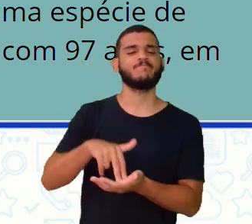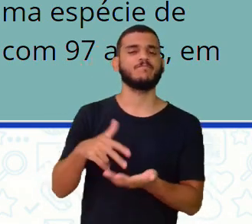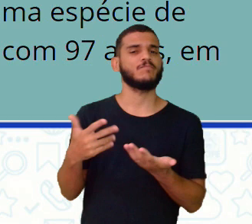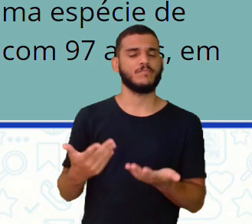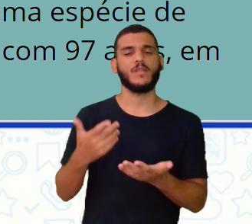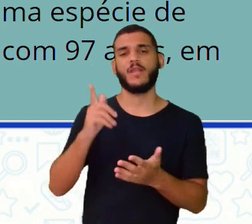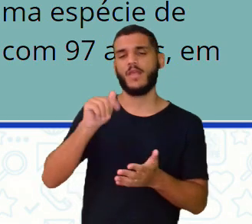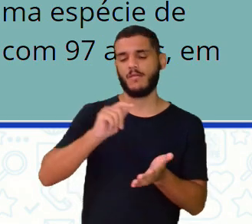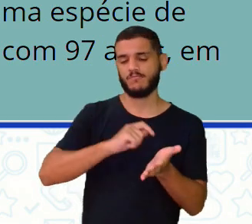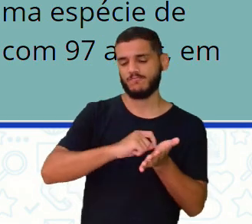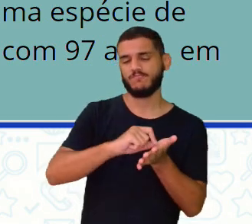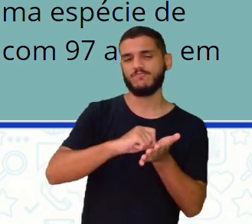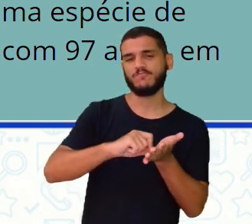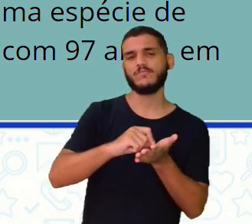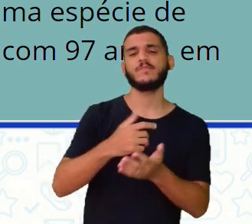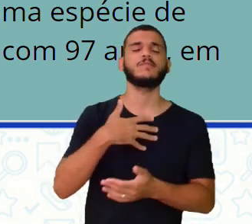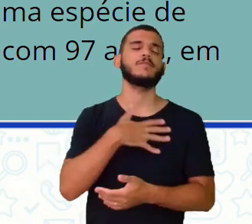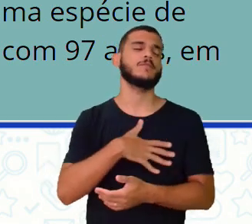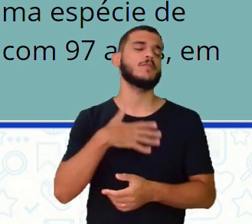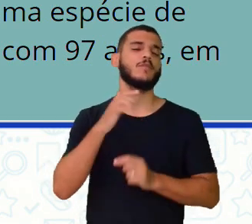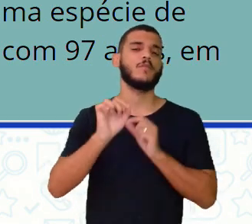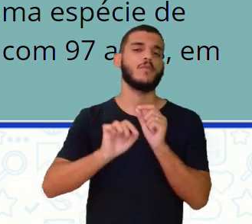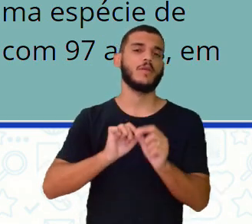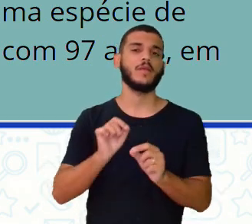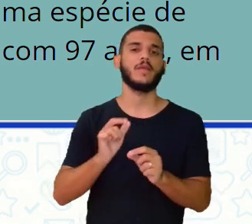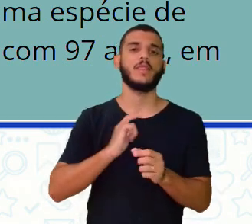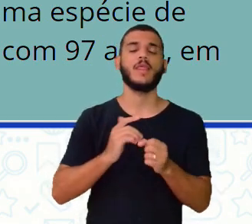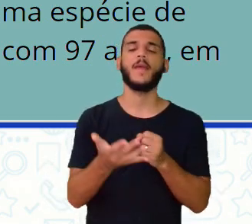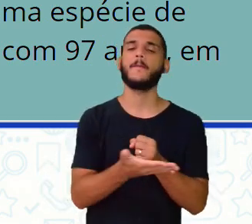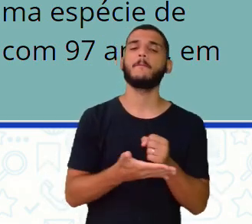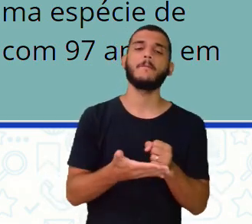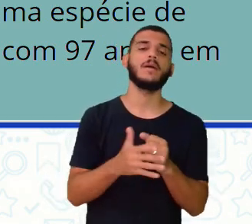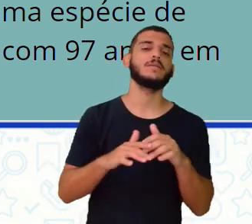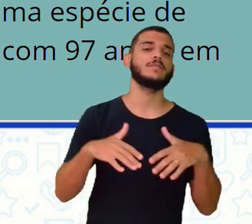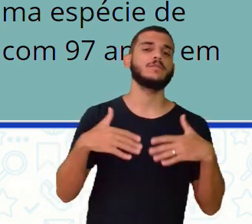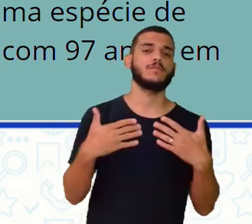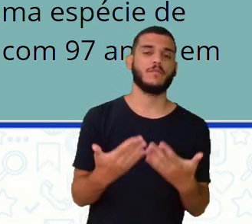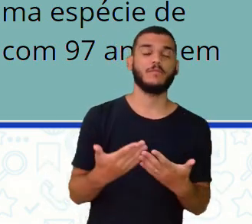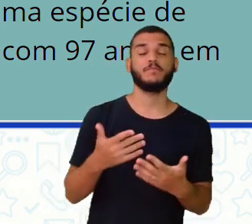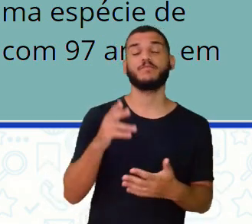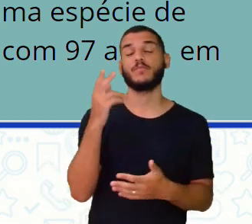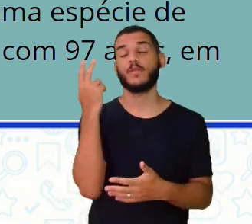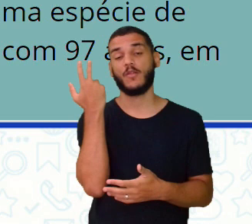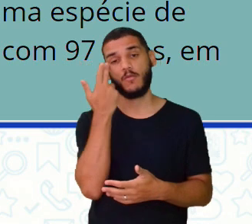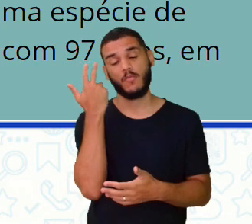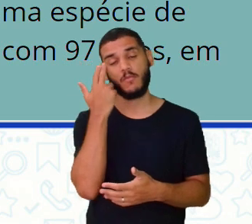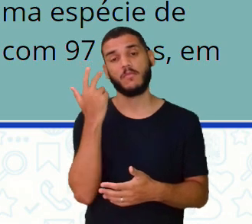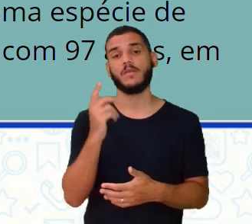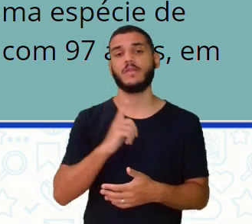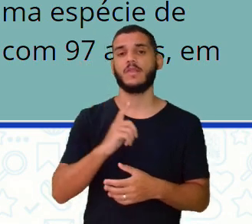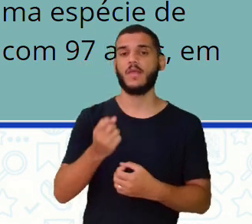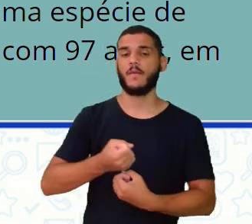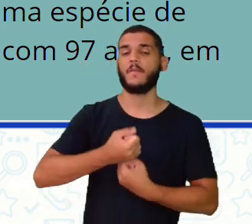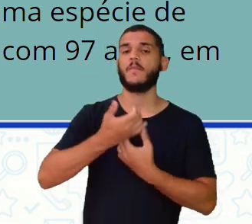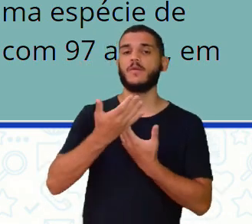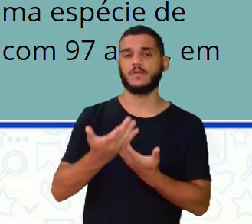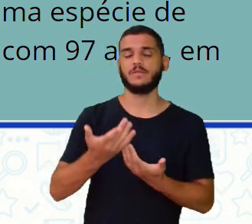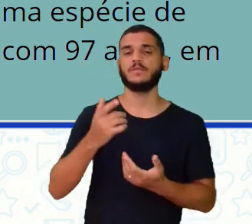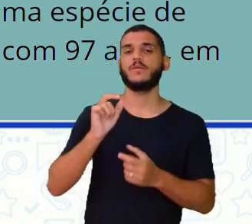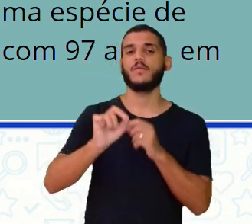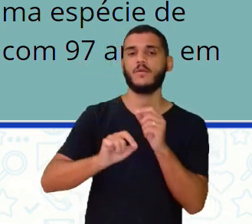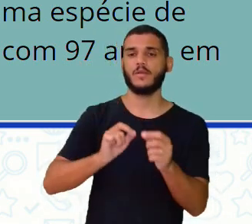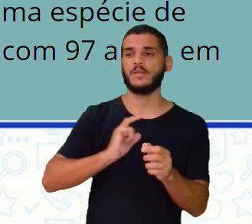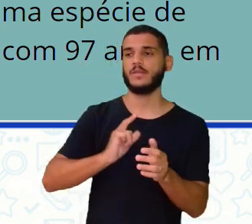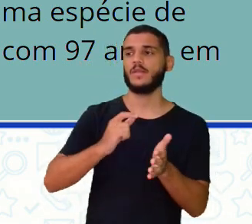Como escritor, o que é que ele gosta, qual a sua essência. Geralmente, a poesia, o poema, tem muito